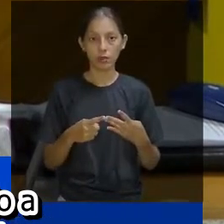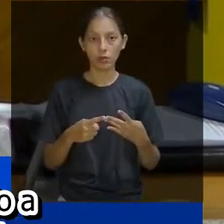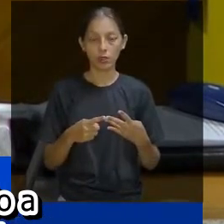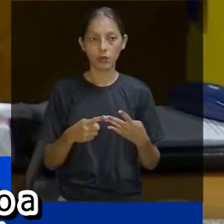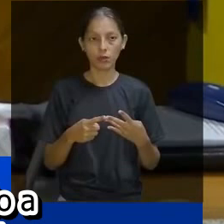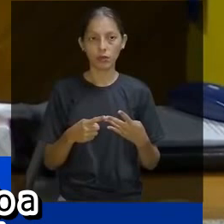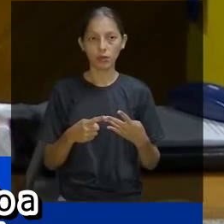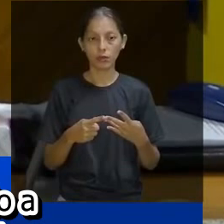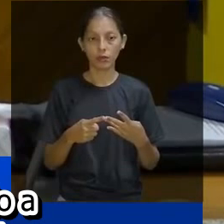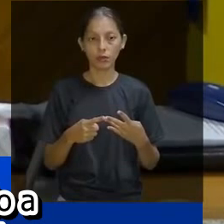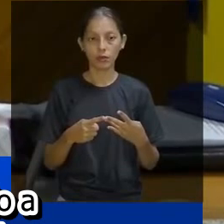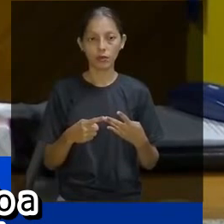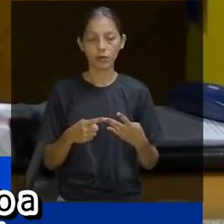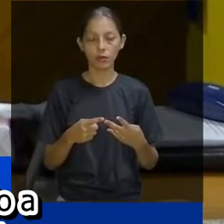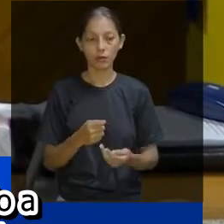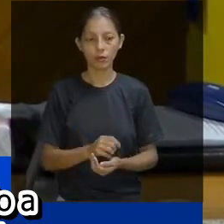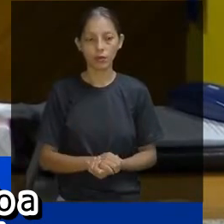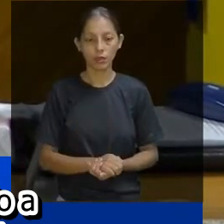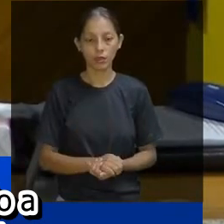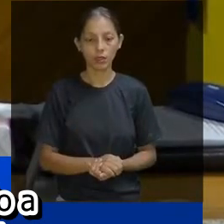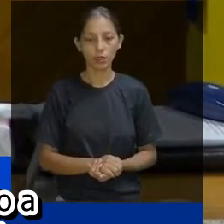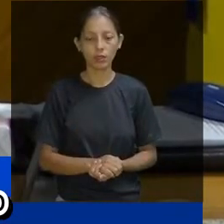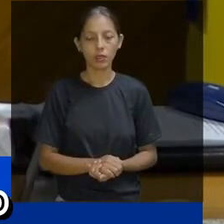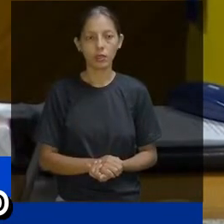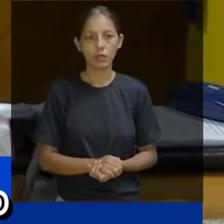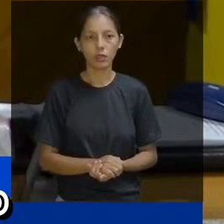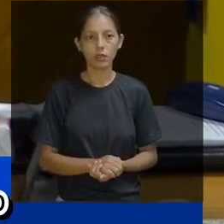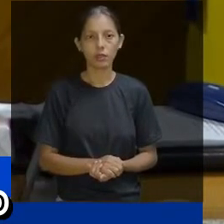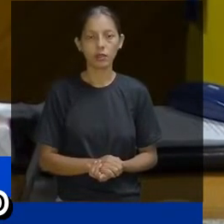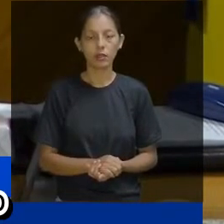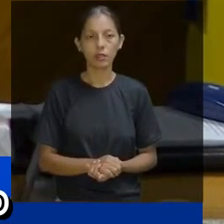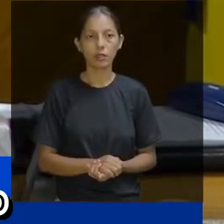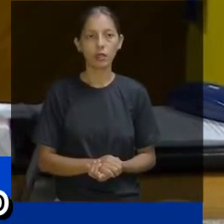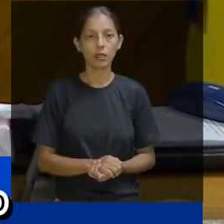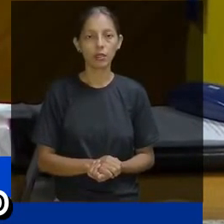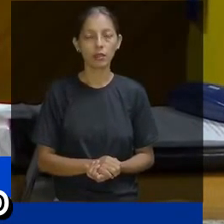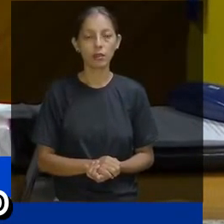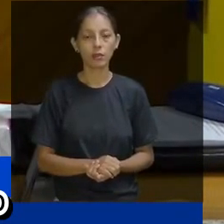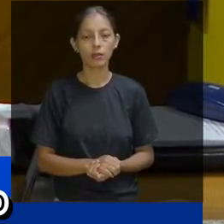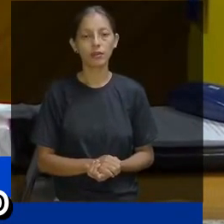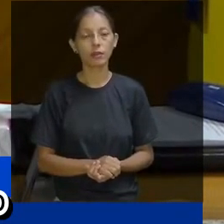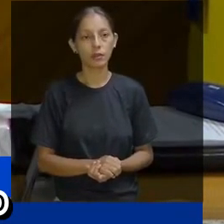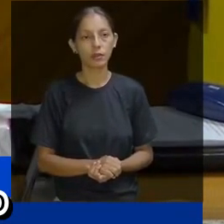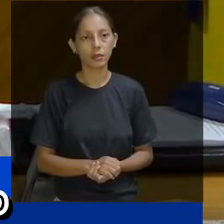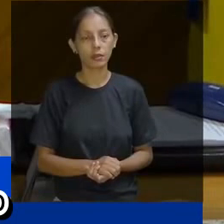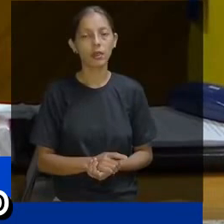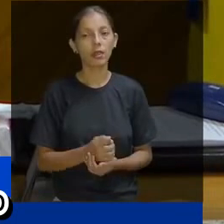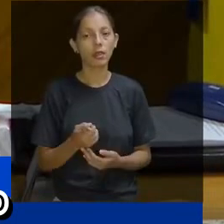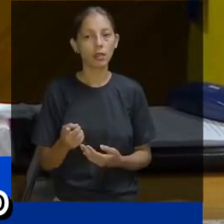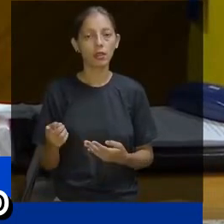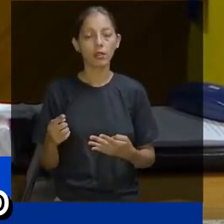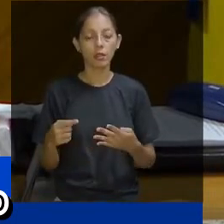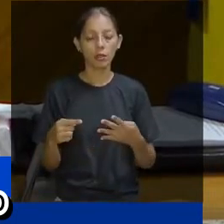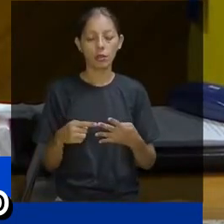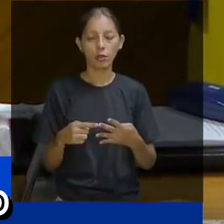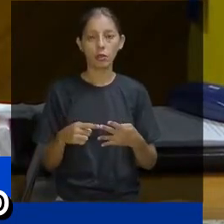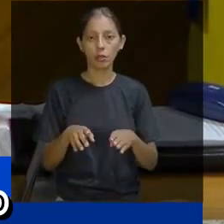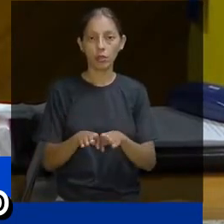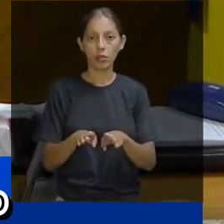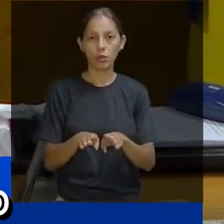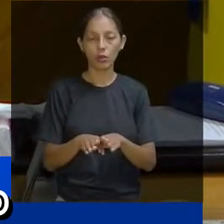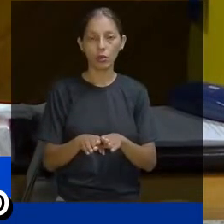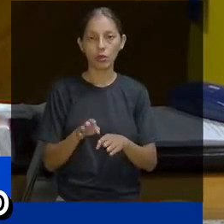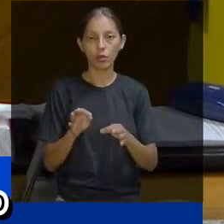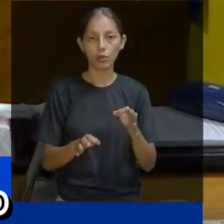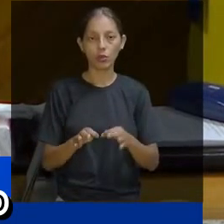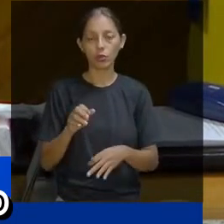de inadequação da via eleita, no que foi acompanhado pelos juízes Rivaldo